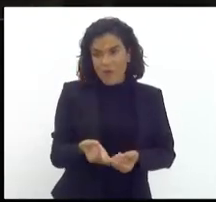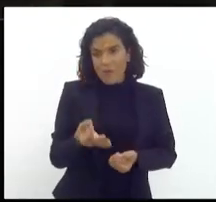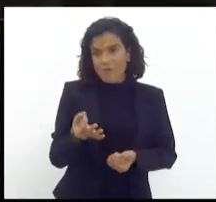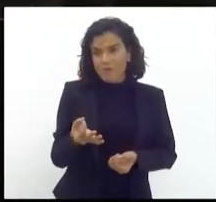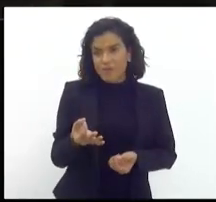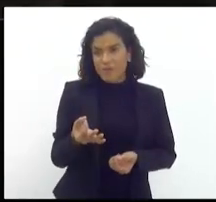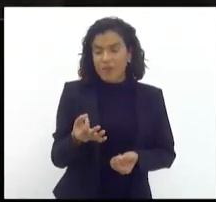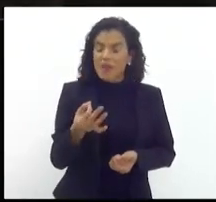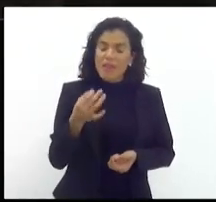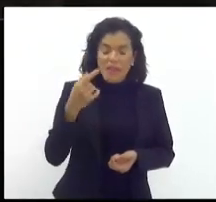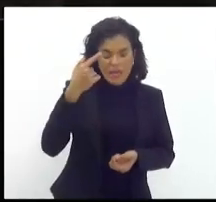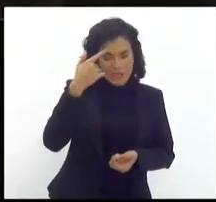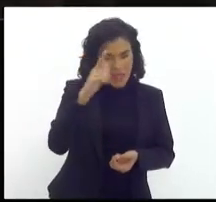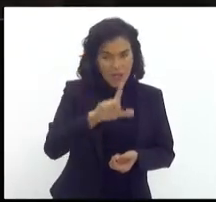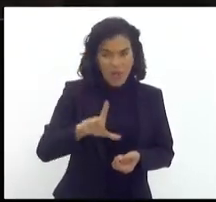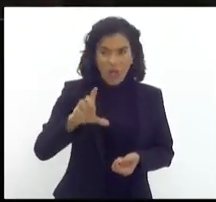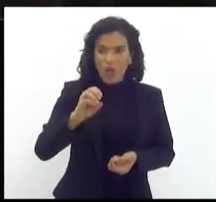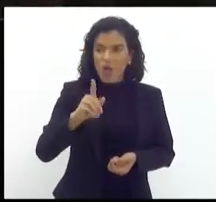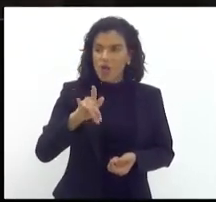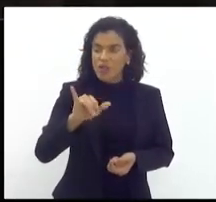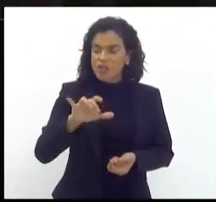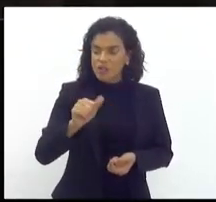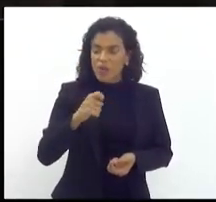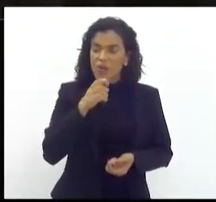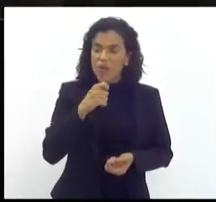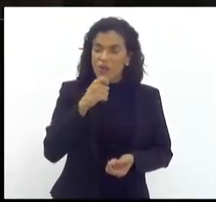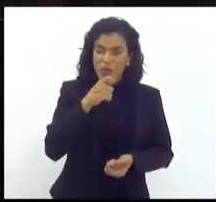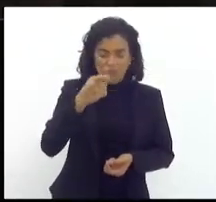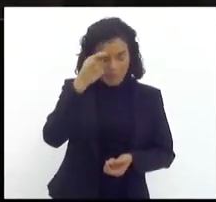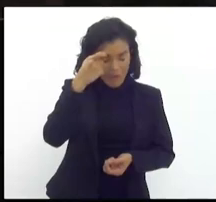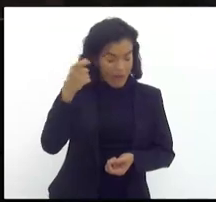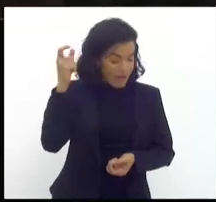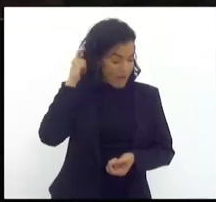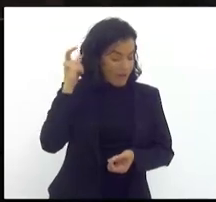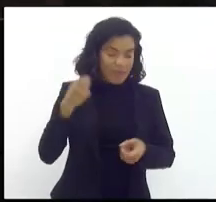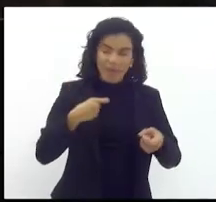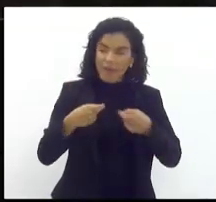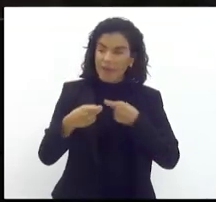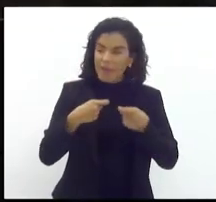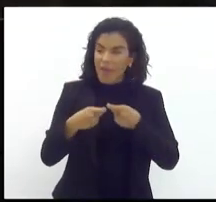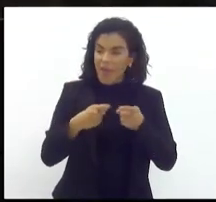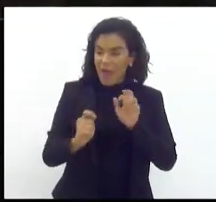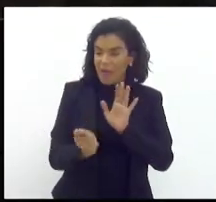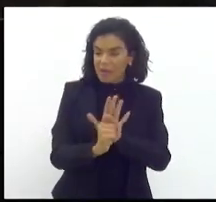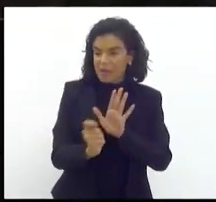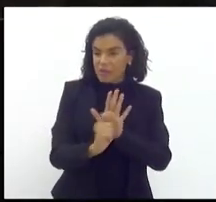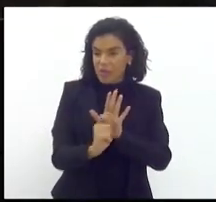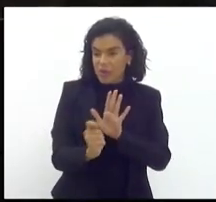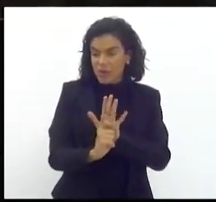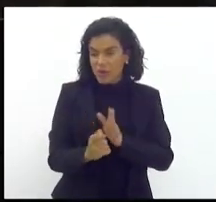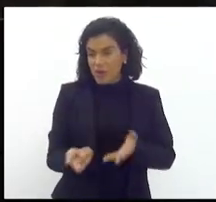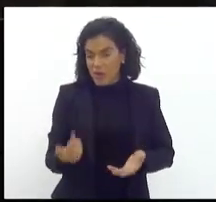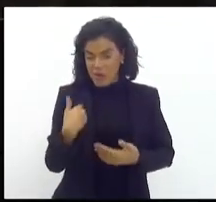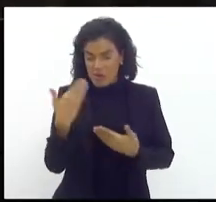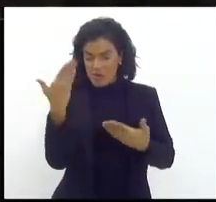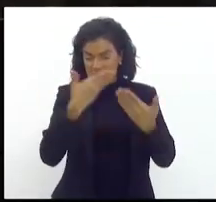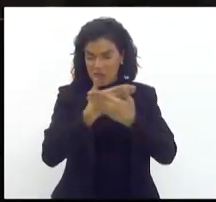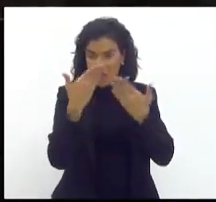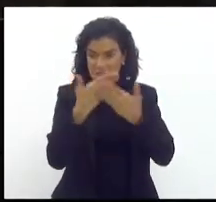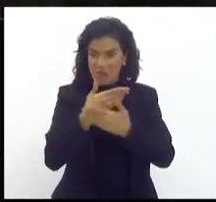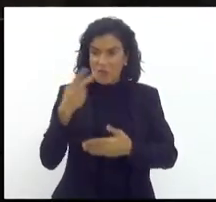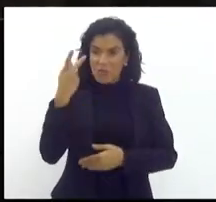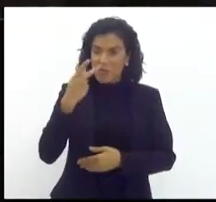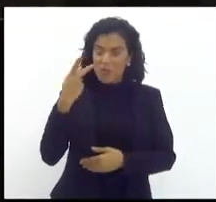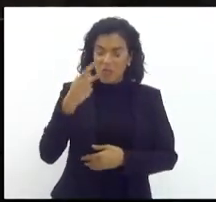nessa lógica irracional de guerras drogas eu não vejo o governador discutir política